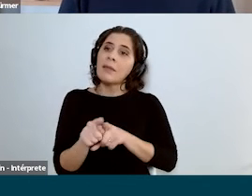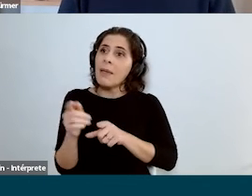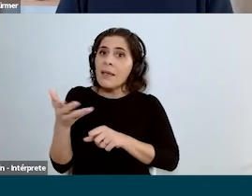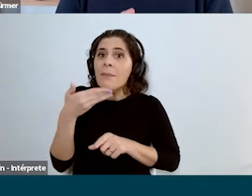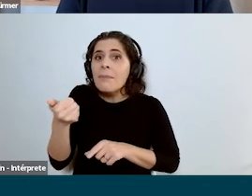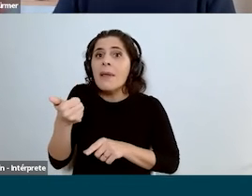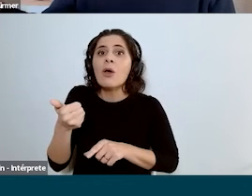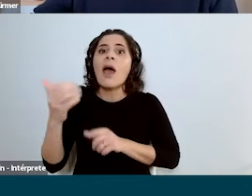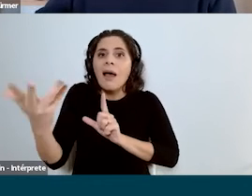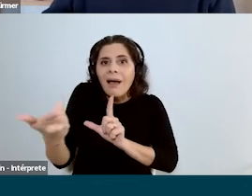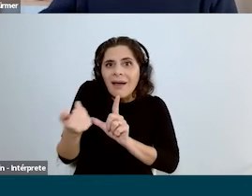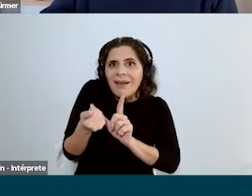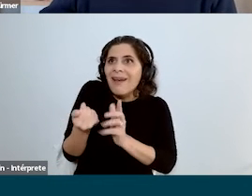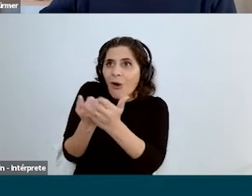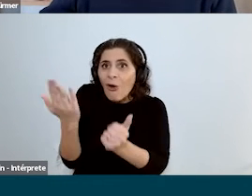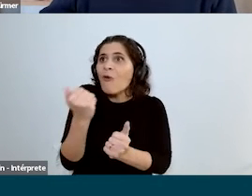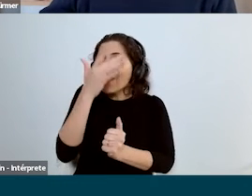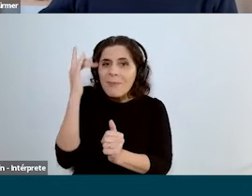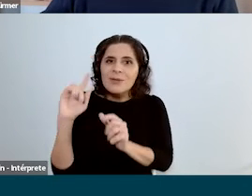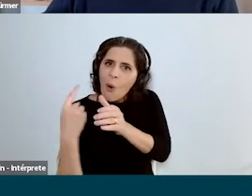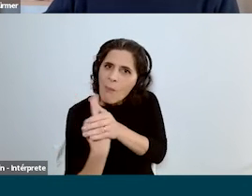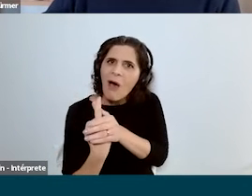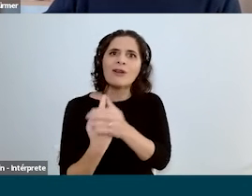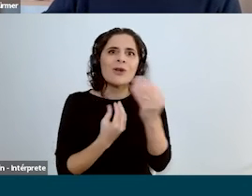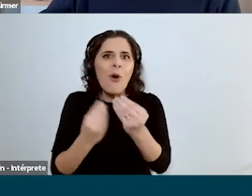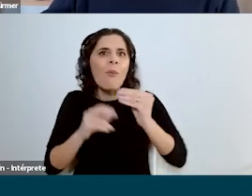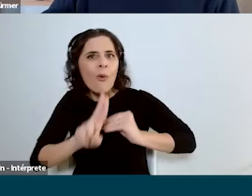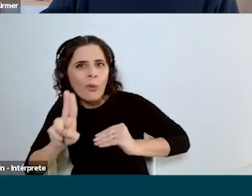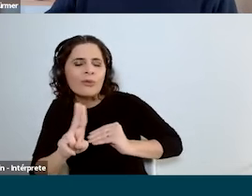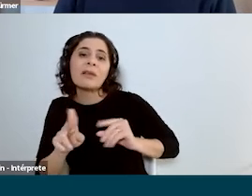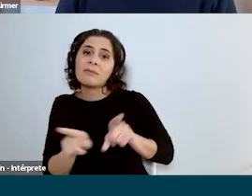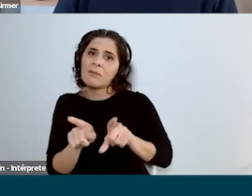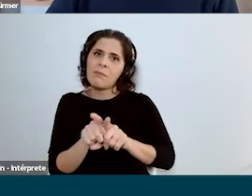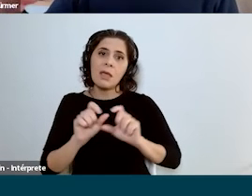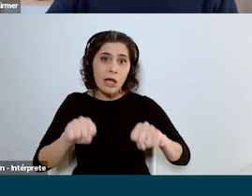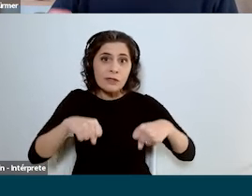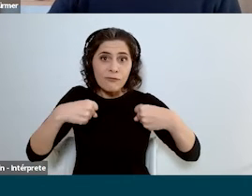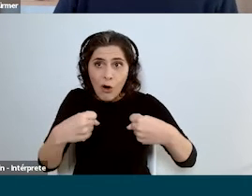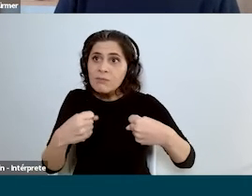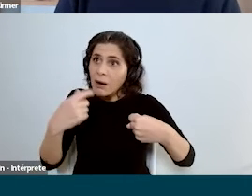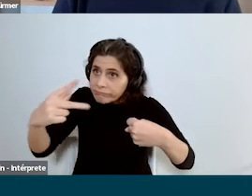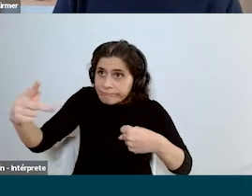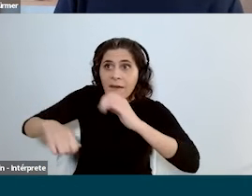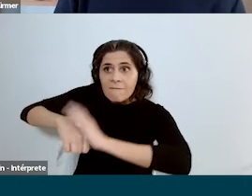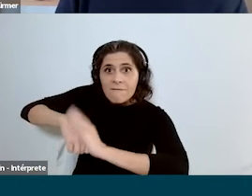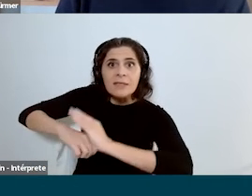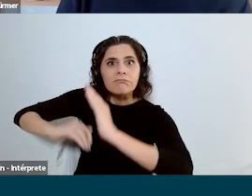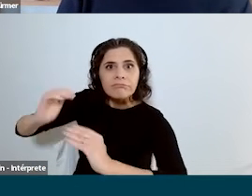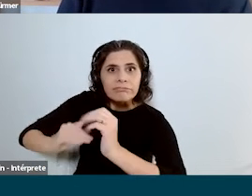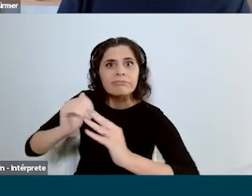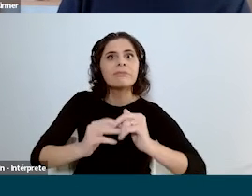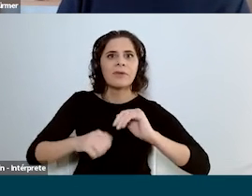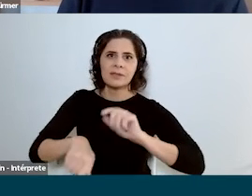a experiência e diminuir a quantidade de passos para o usuário chegar na entrega de valor e reduzir esforços para fazer essa